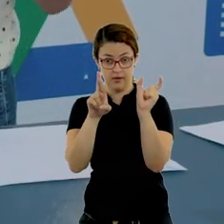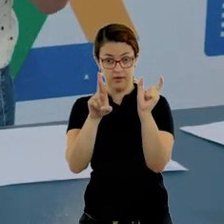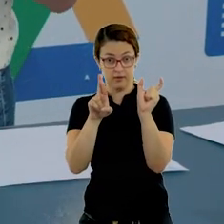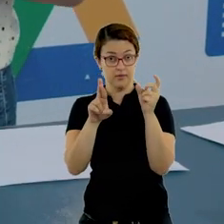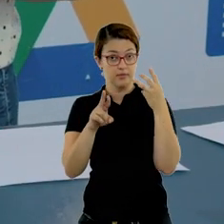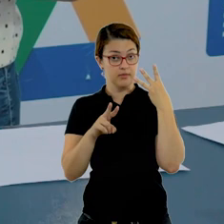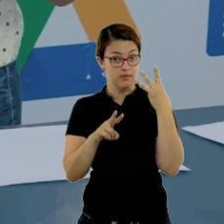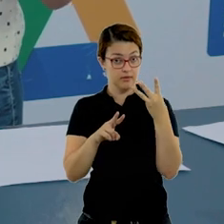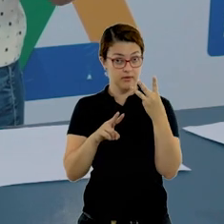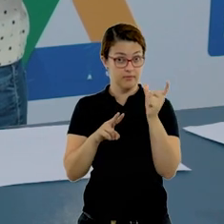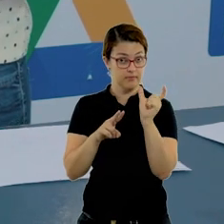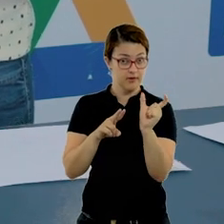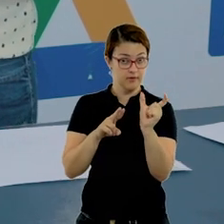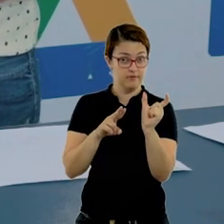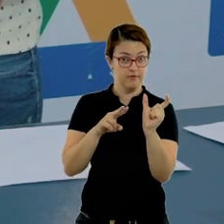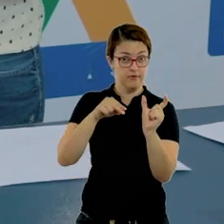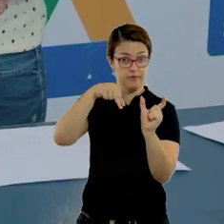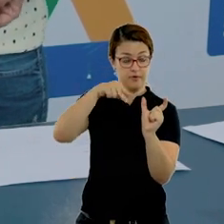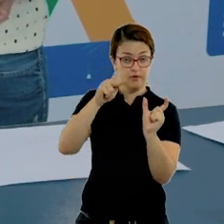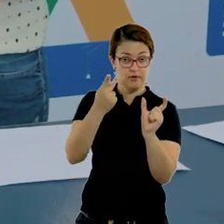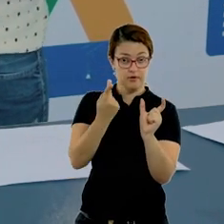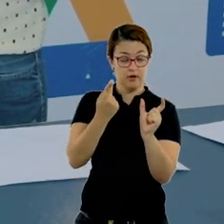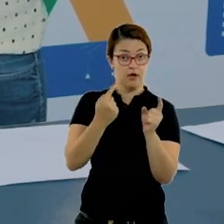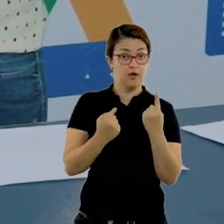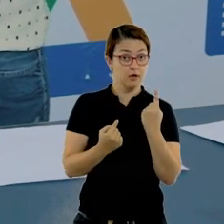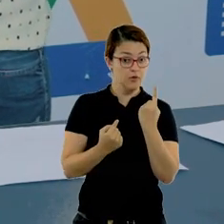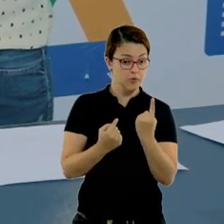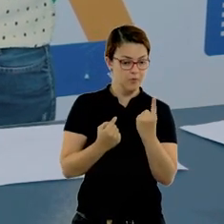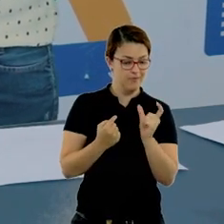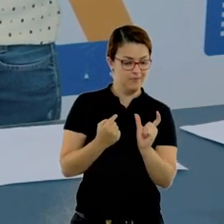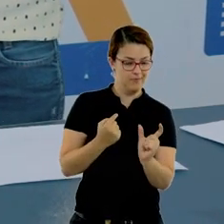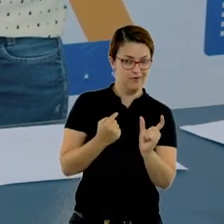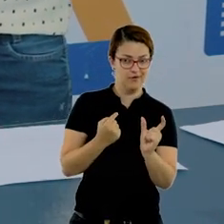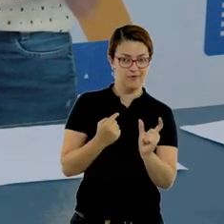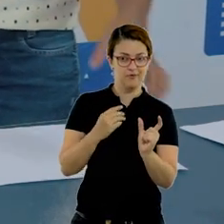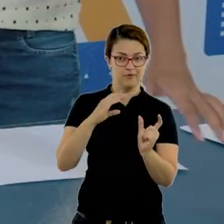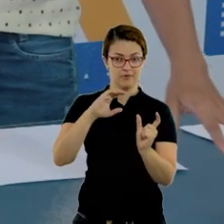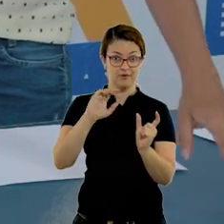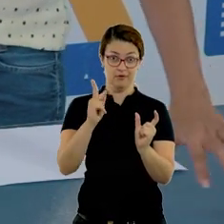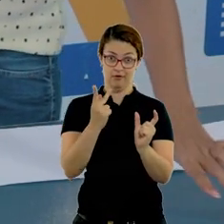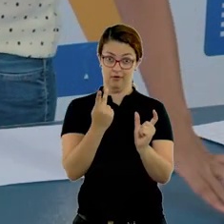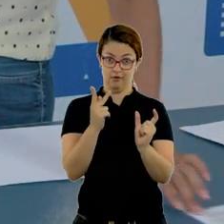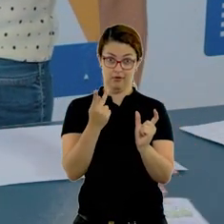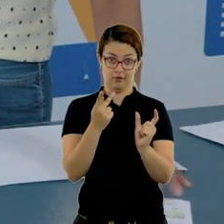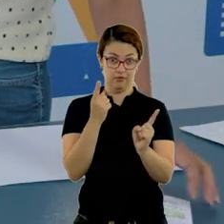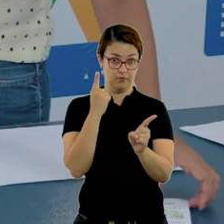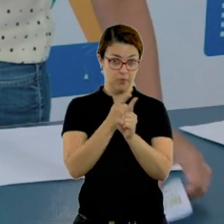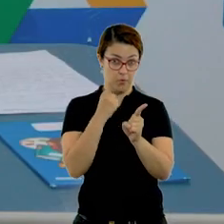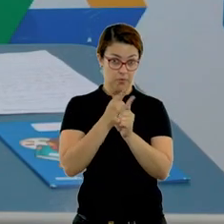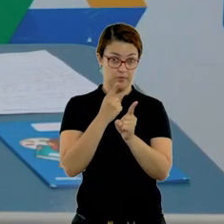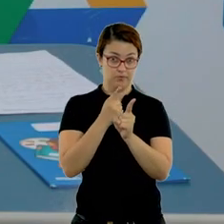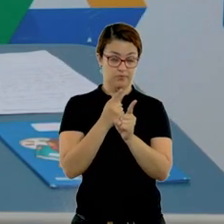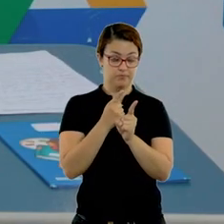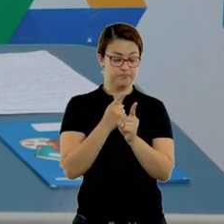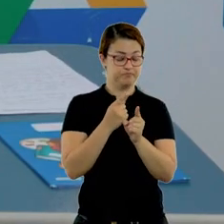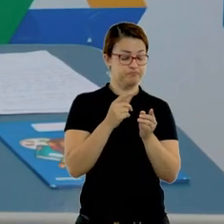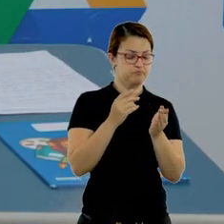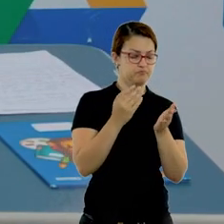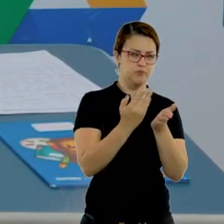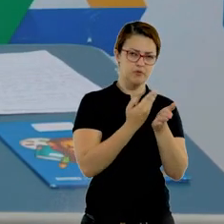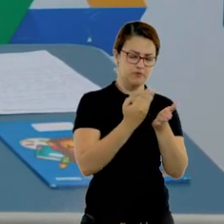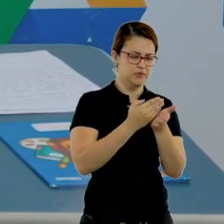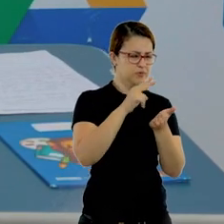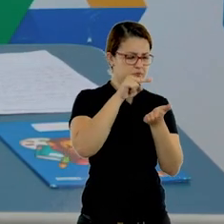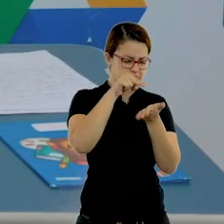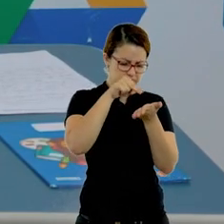RR, três palavras com NH e uma palavra com CH. Pega lá o seu livrinho que vai ficar fácil,